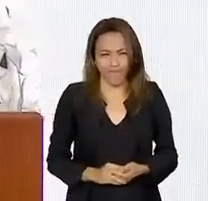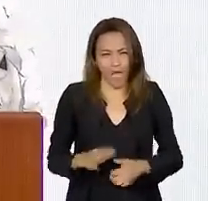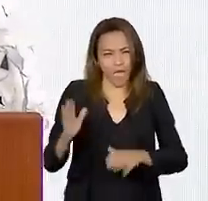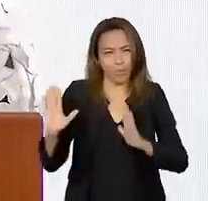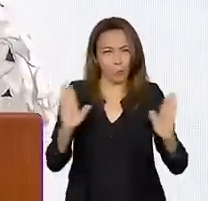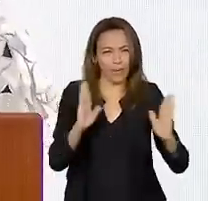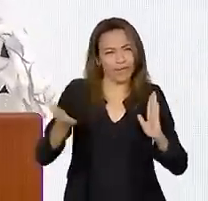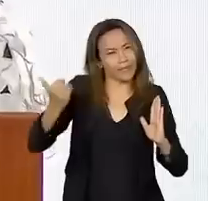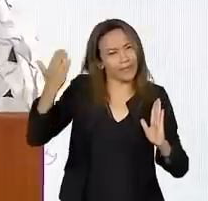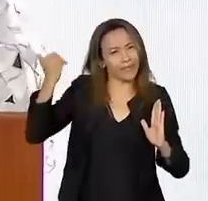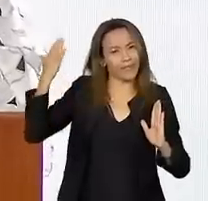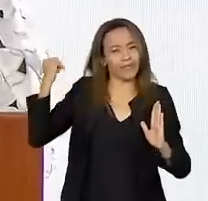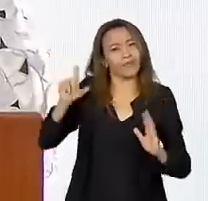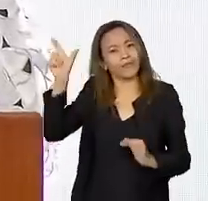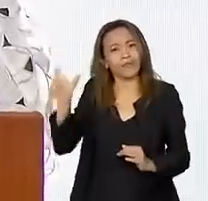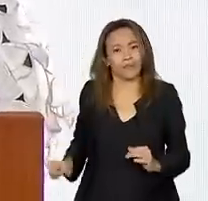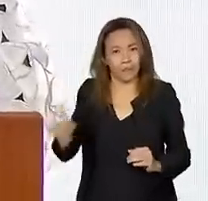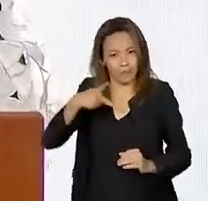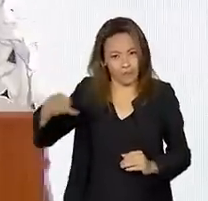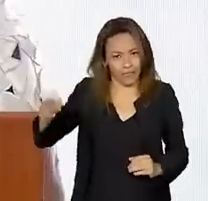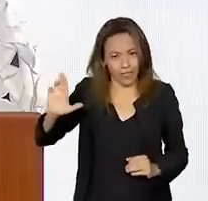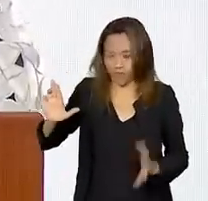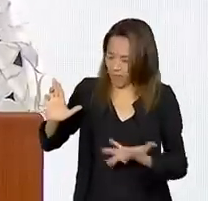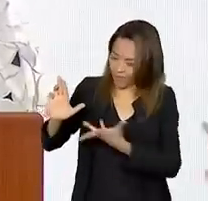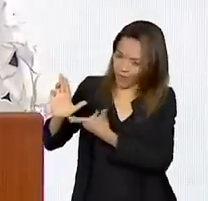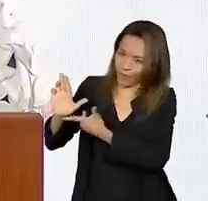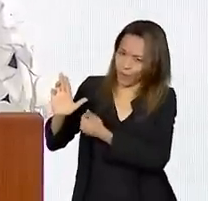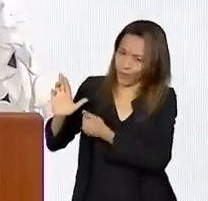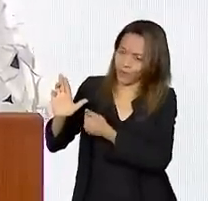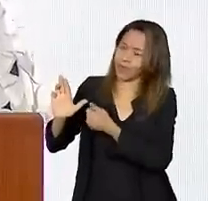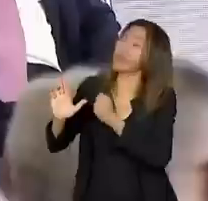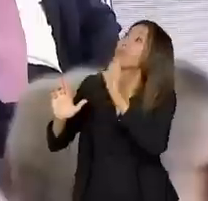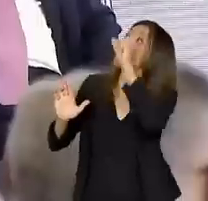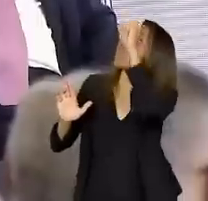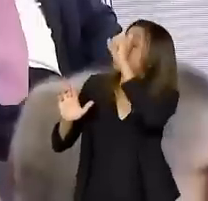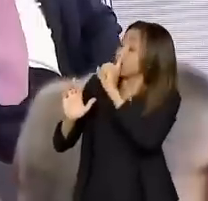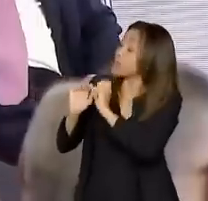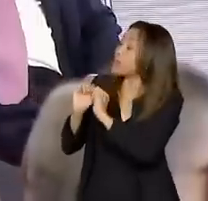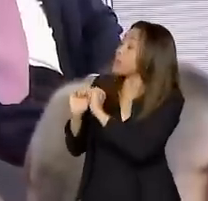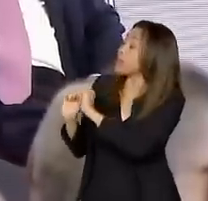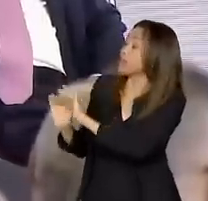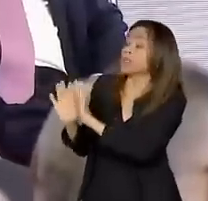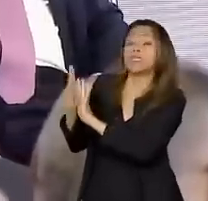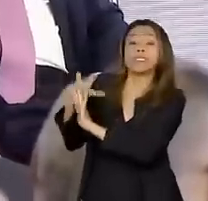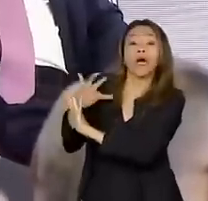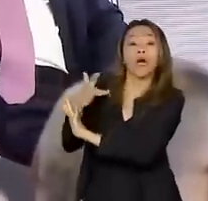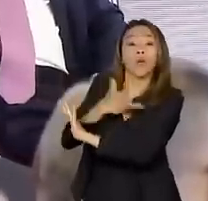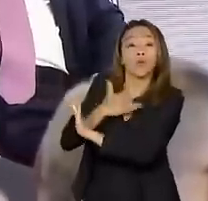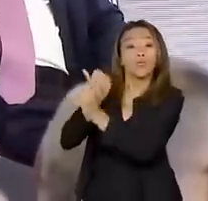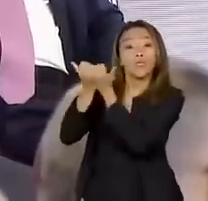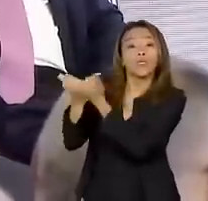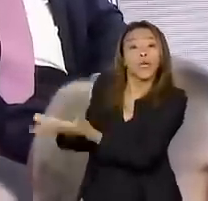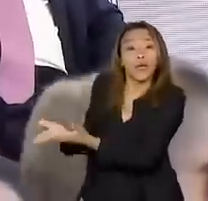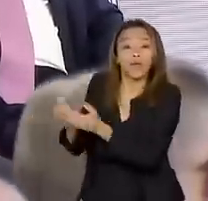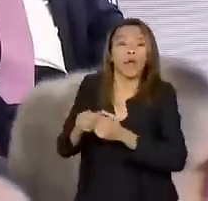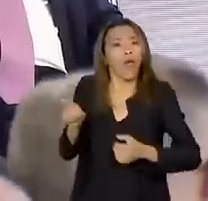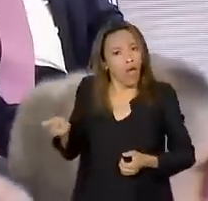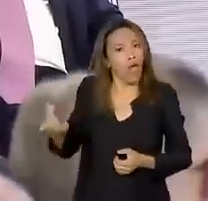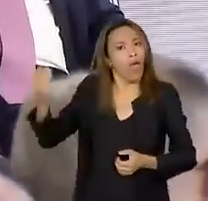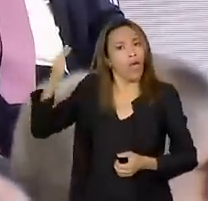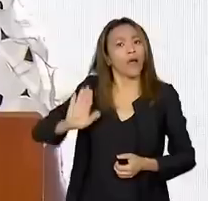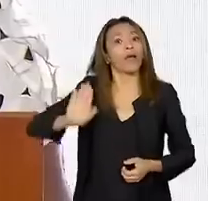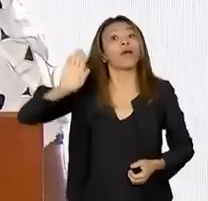que o nosso presidente aqui, maravilhoso, que Deus que dê muita saúde, era